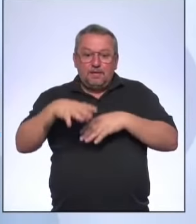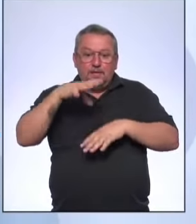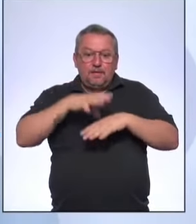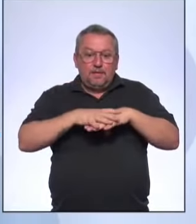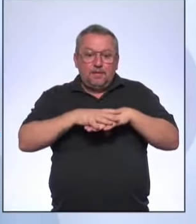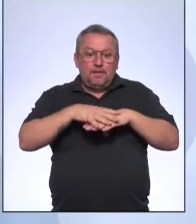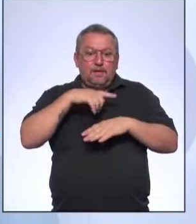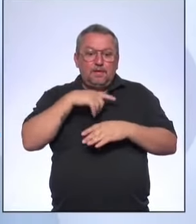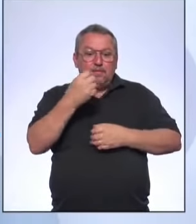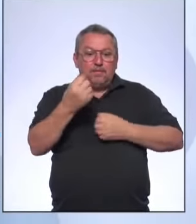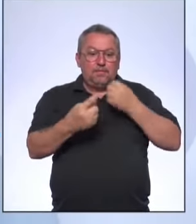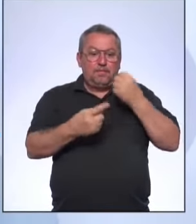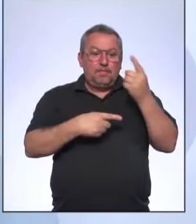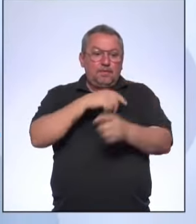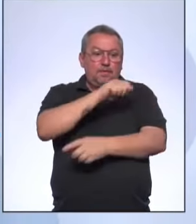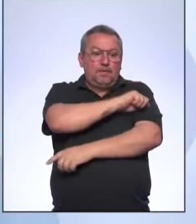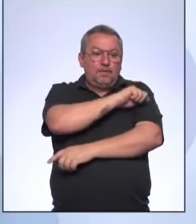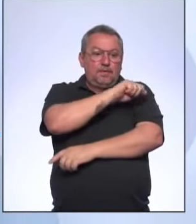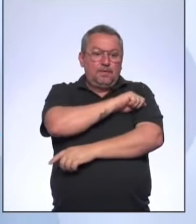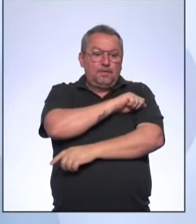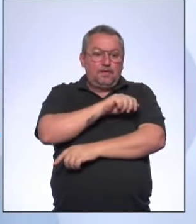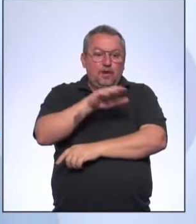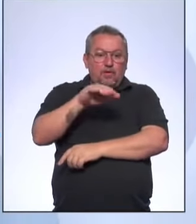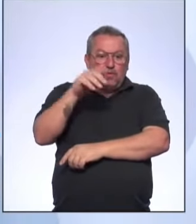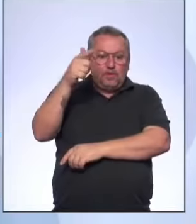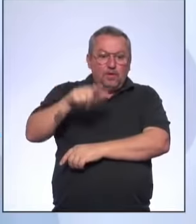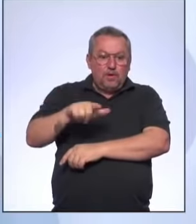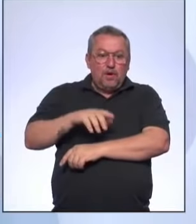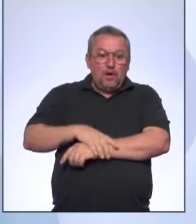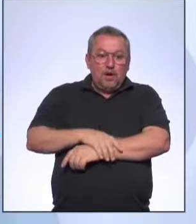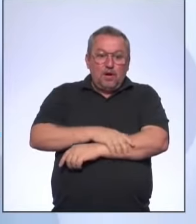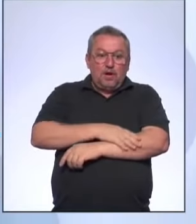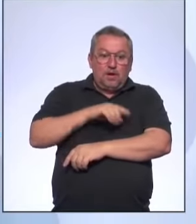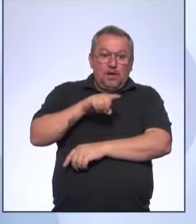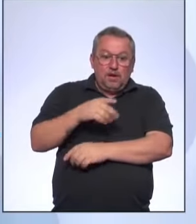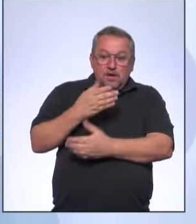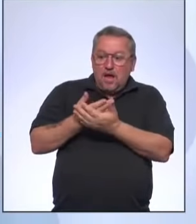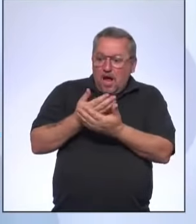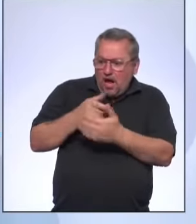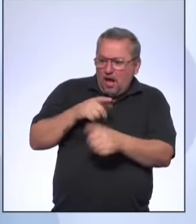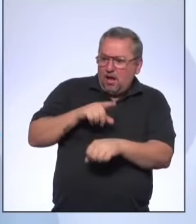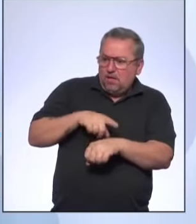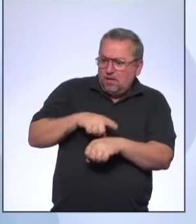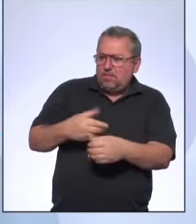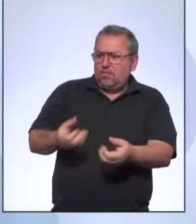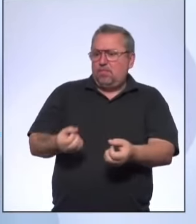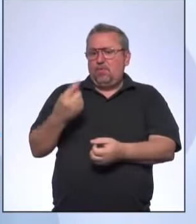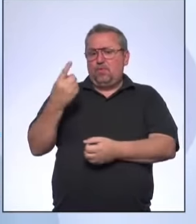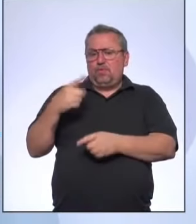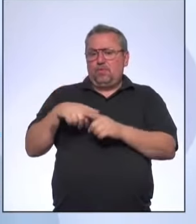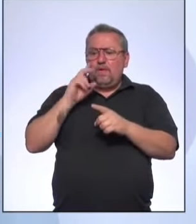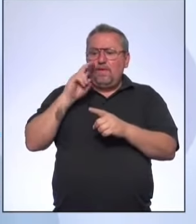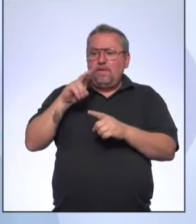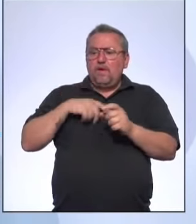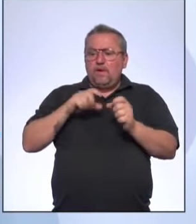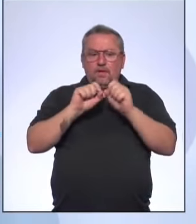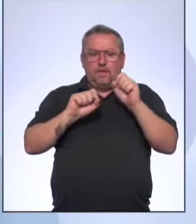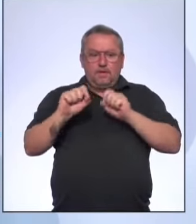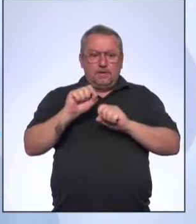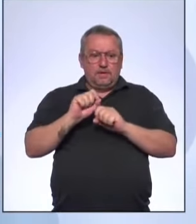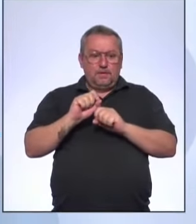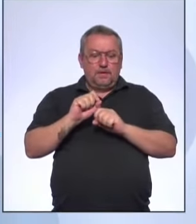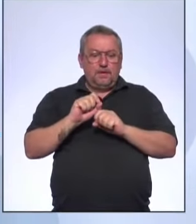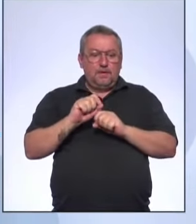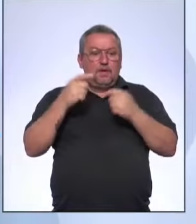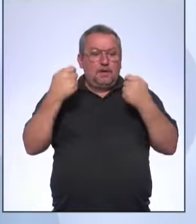eu observei que alguns alunos chamaram a atenção de outros dizendo isso aqui é um momento de aprendizagem olha bem o que você está falando